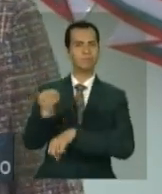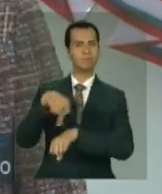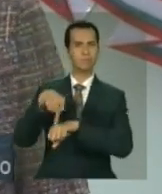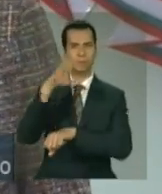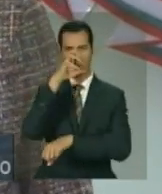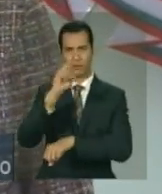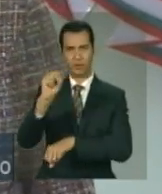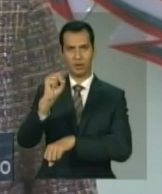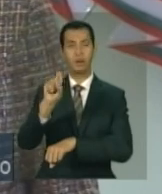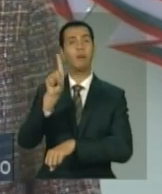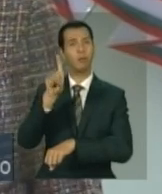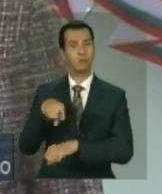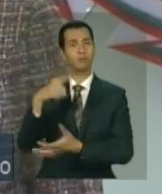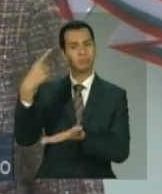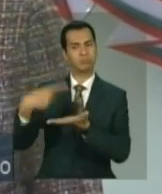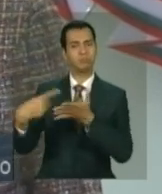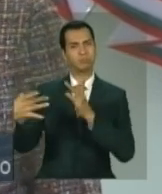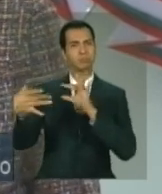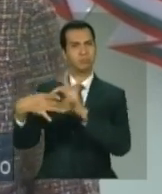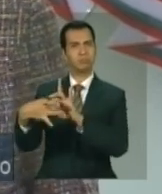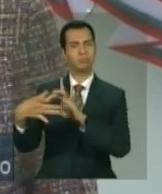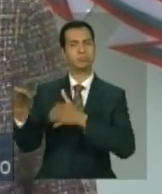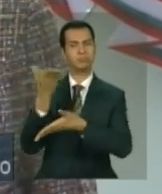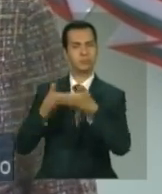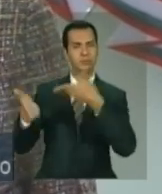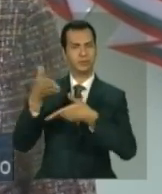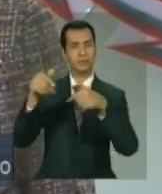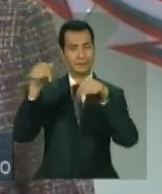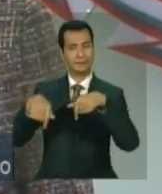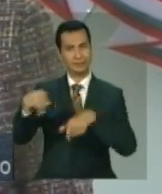estratégico e de peso nesta região.